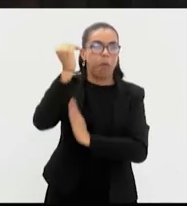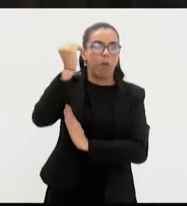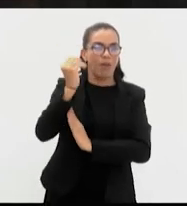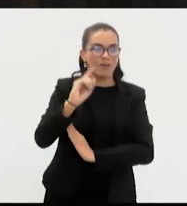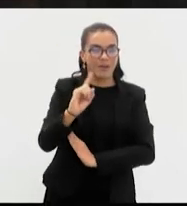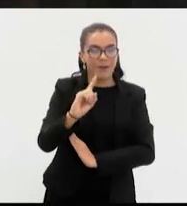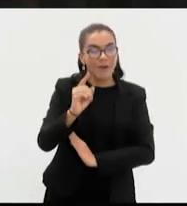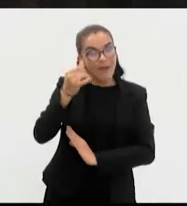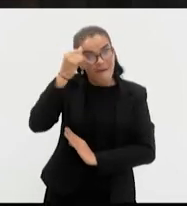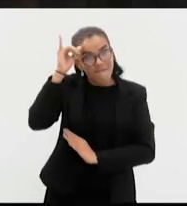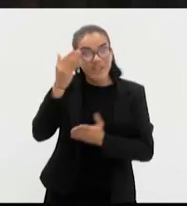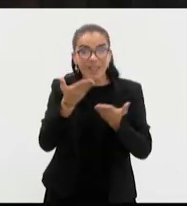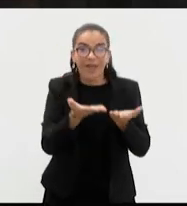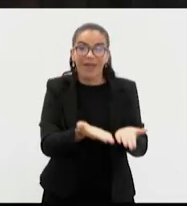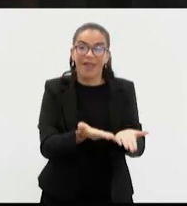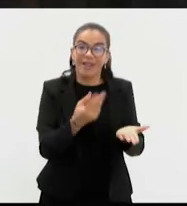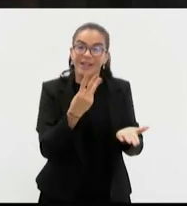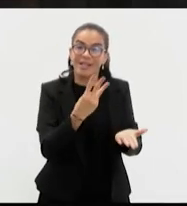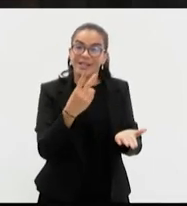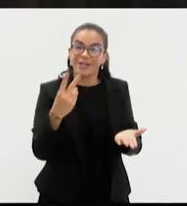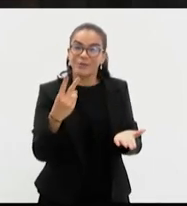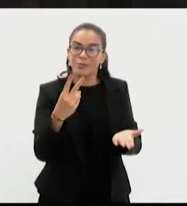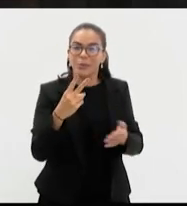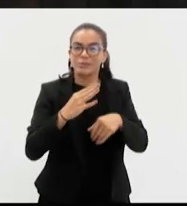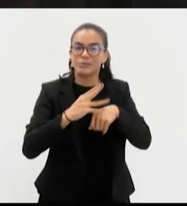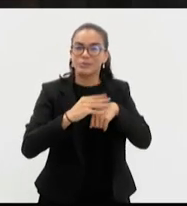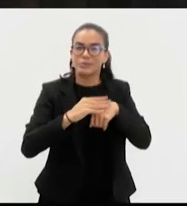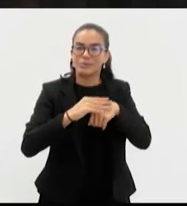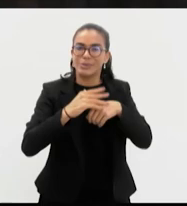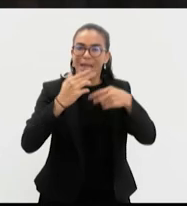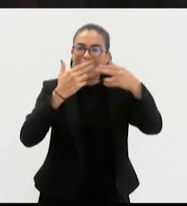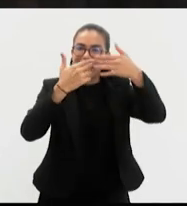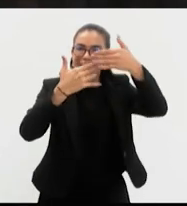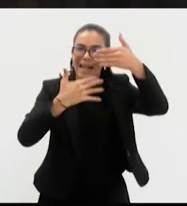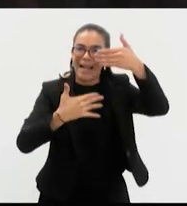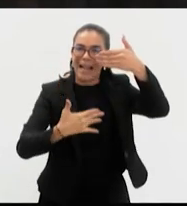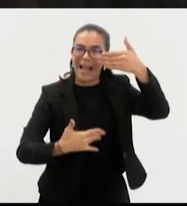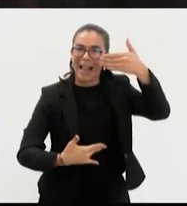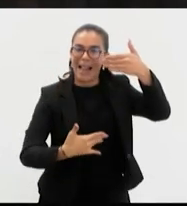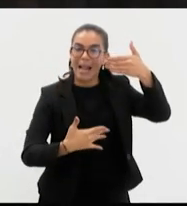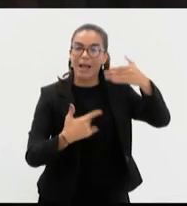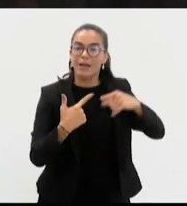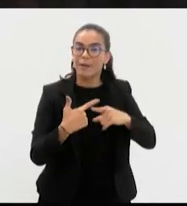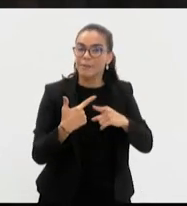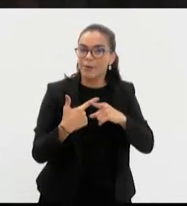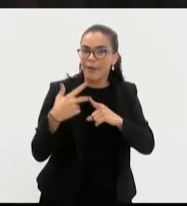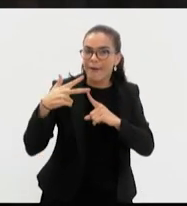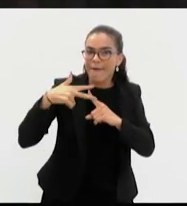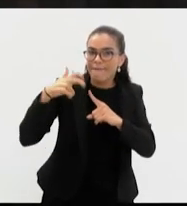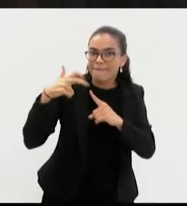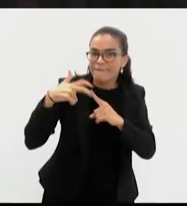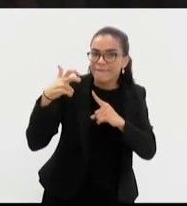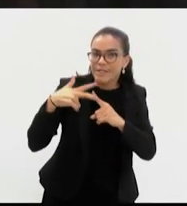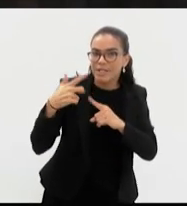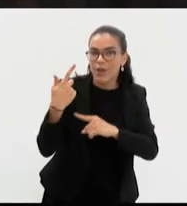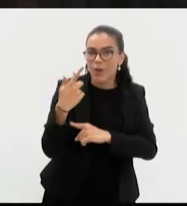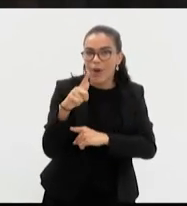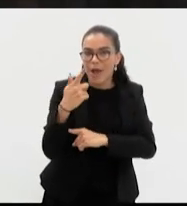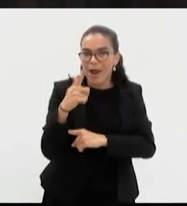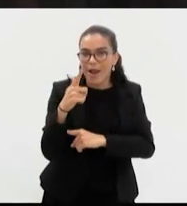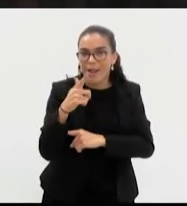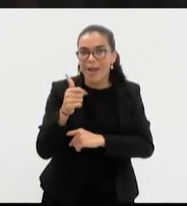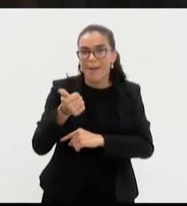evitar essas 32 doenças né porque refrigerante ou